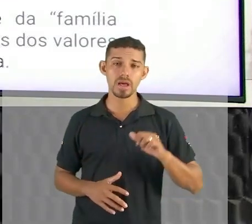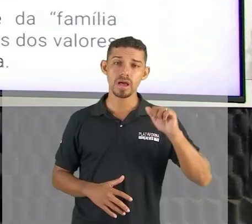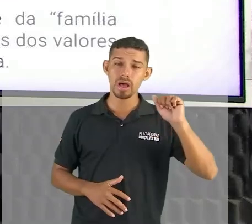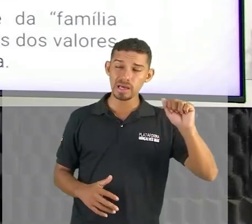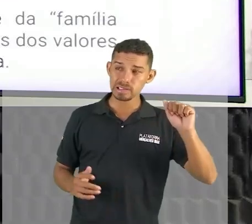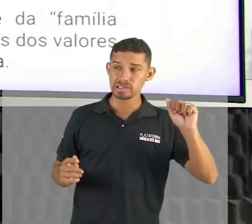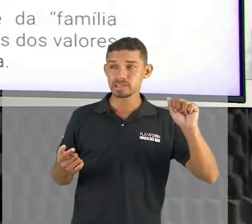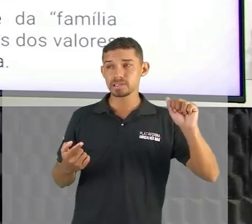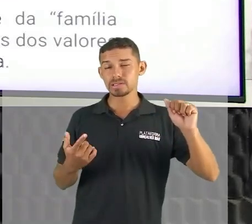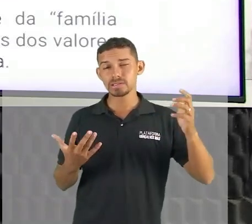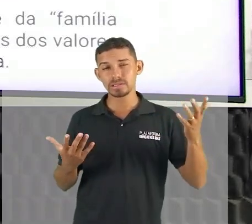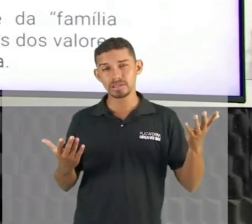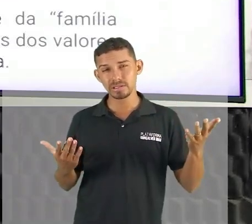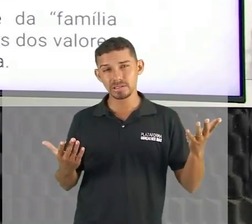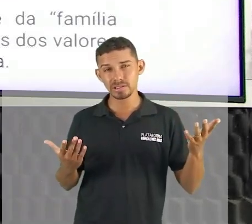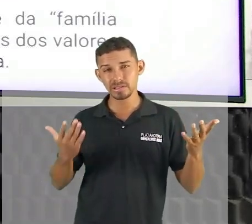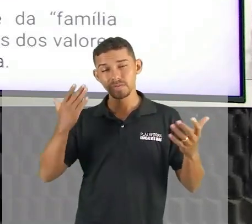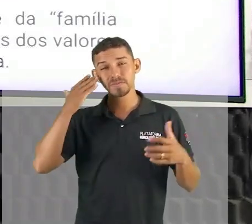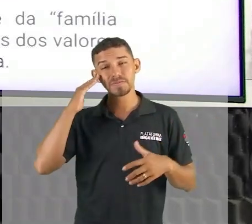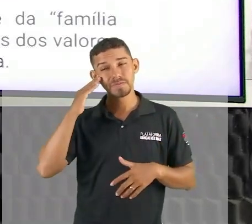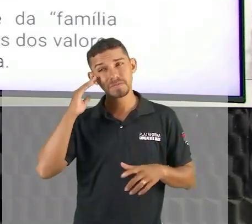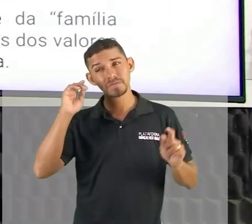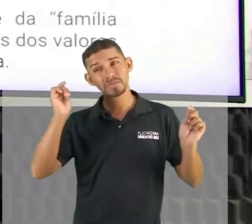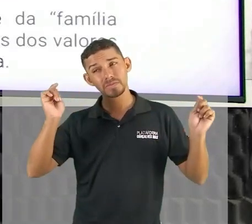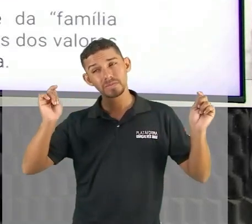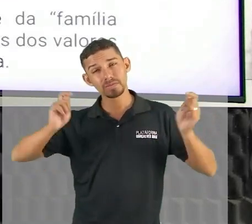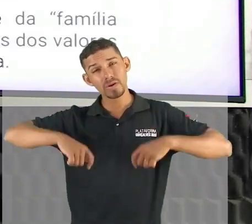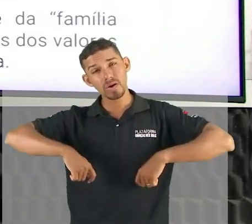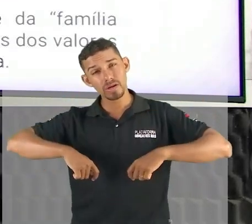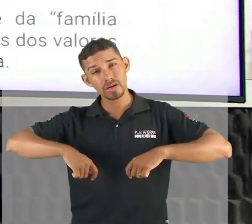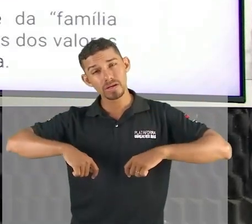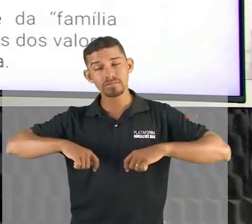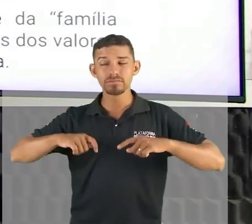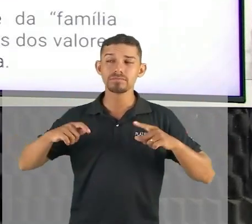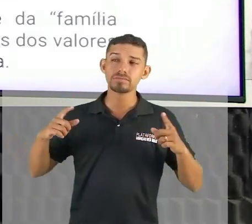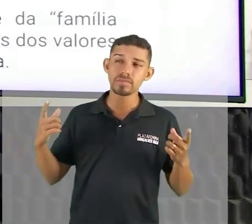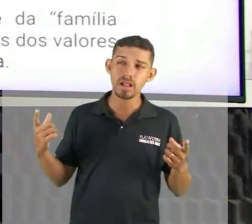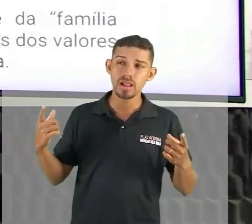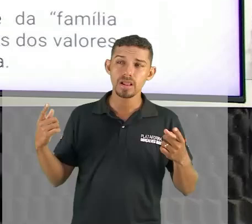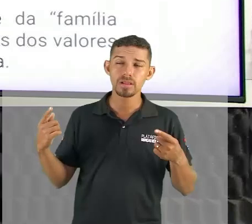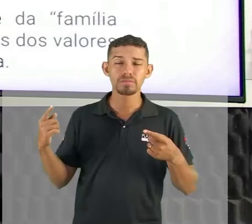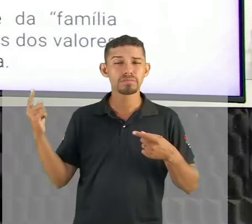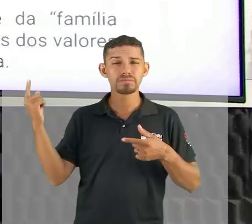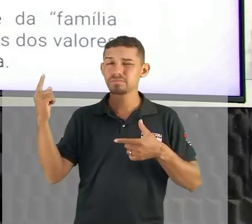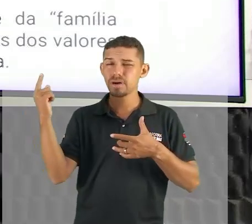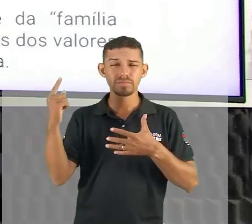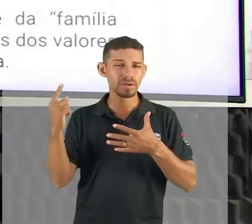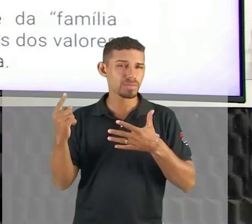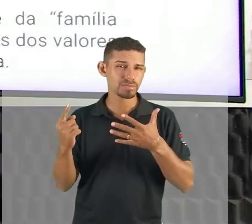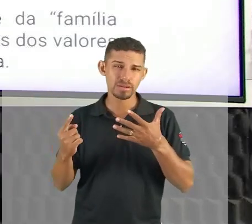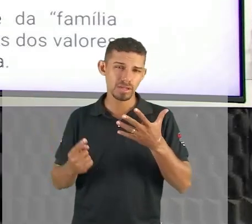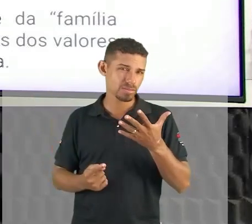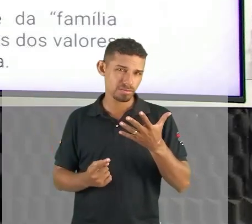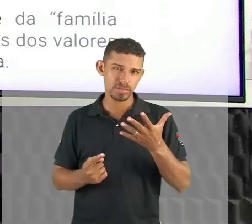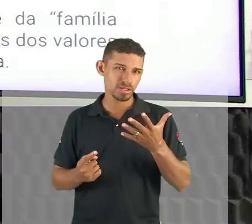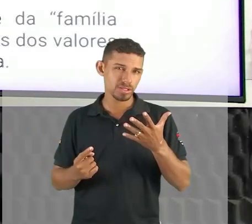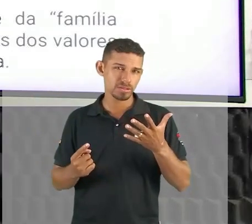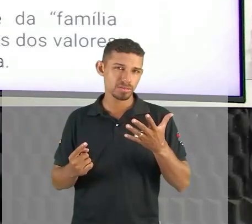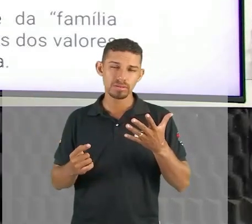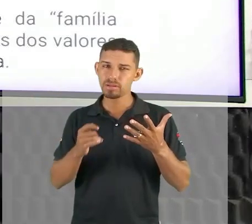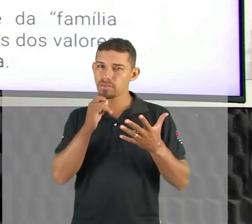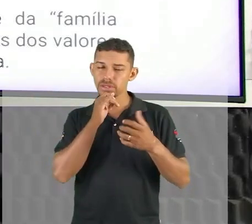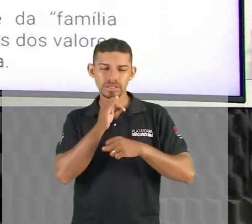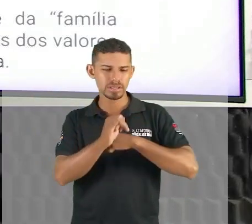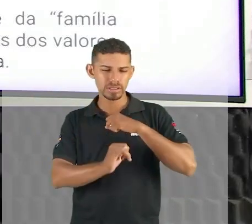fica entendendo que até pode ser, porque há muitas coisas vinculadas na própria rede mundial de computadores, a